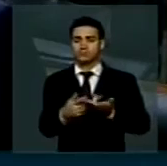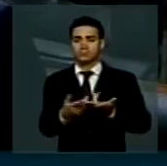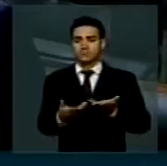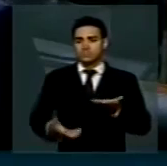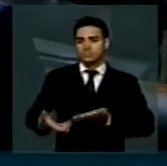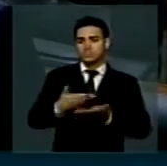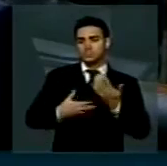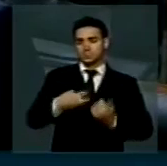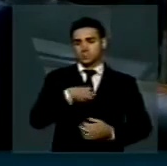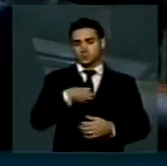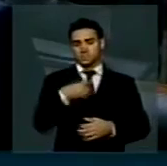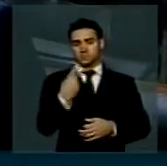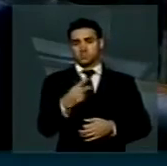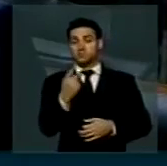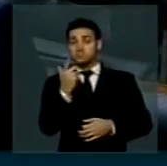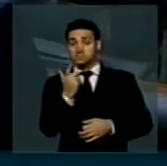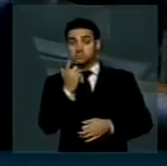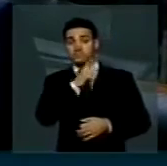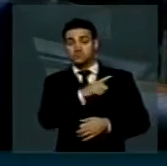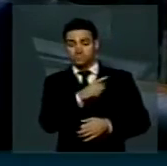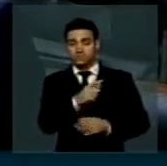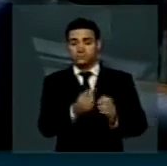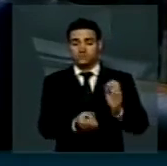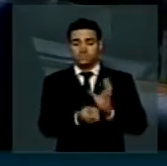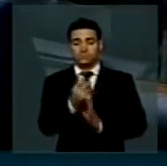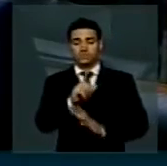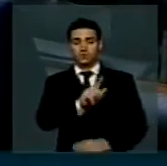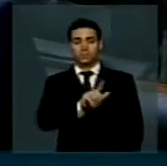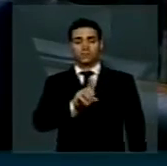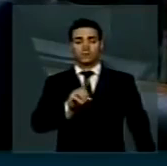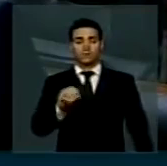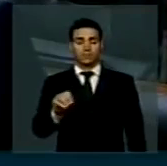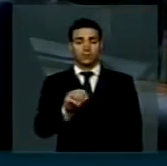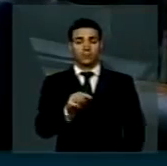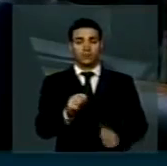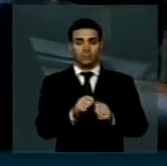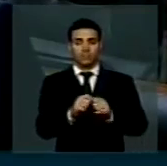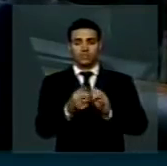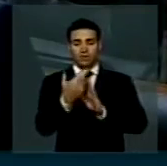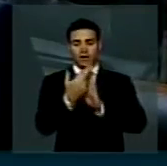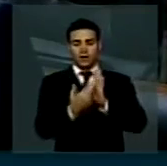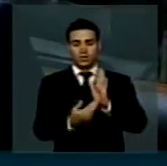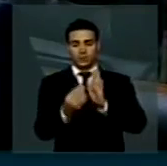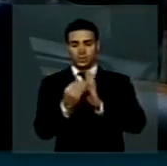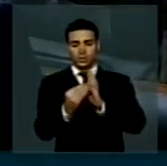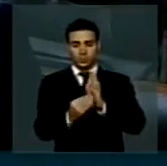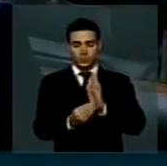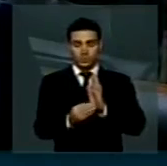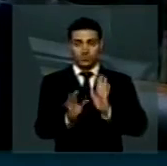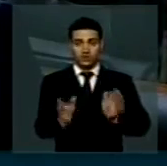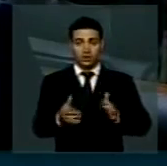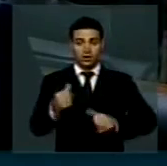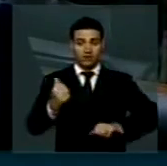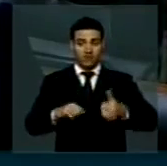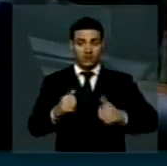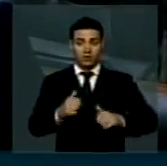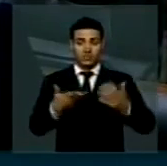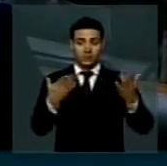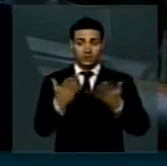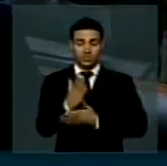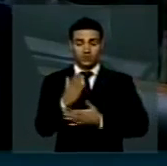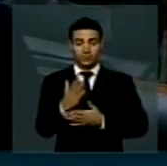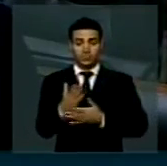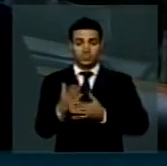desenvoltura, conseguiu fazer um escopo do seu relatório que foi apreciado e aprovado,